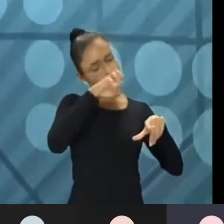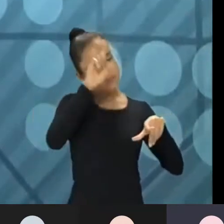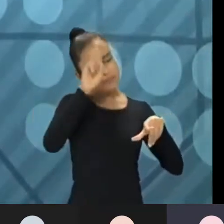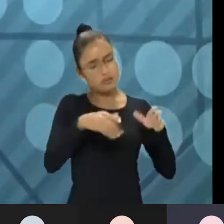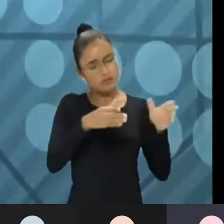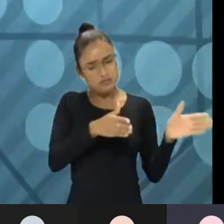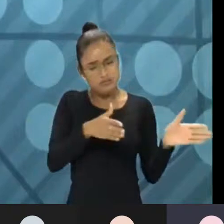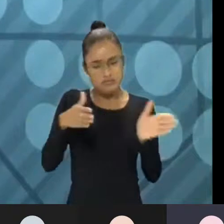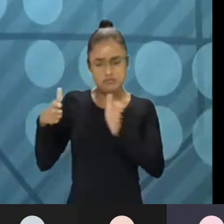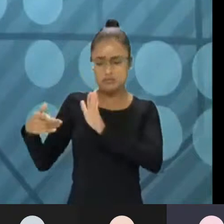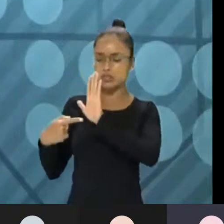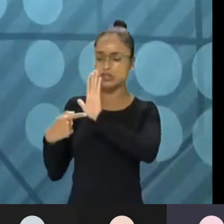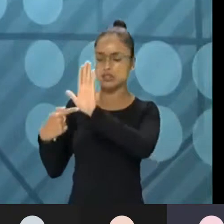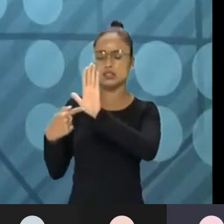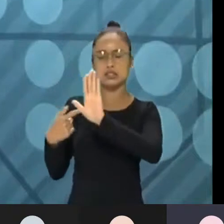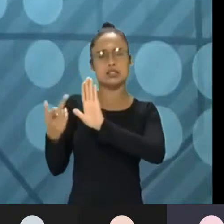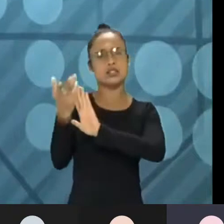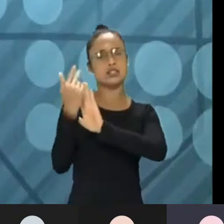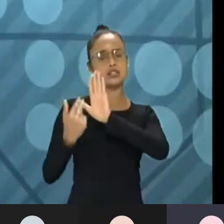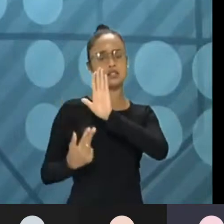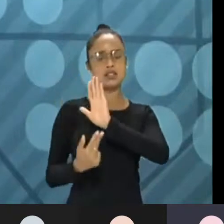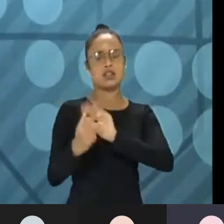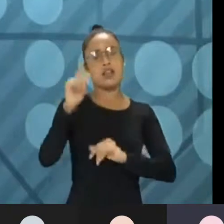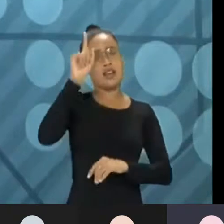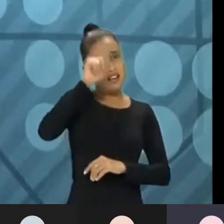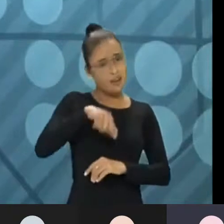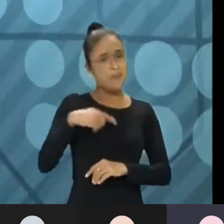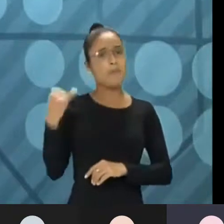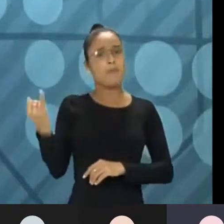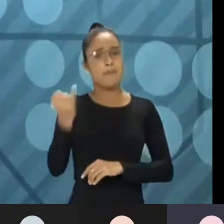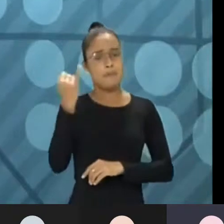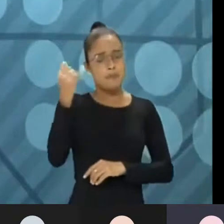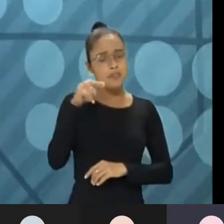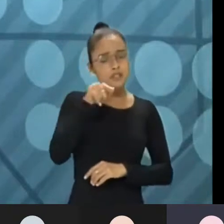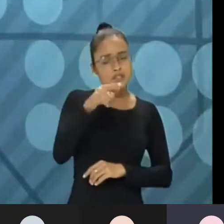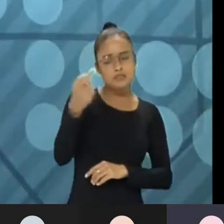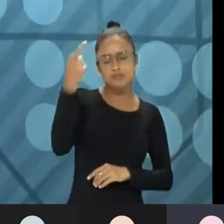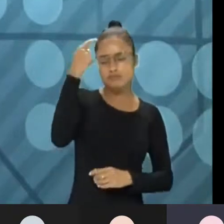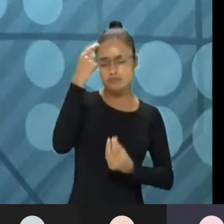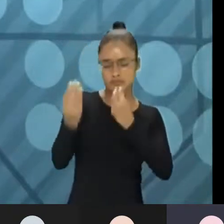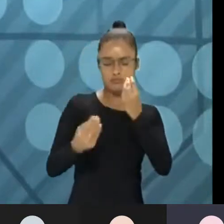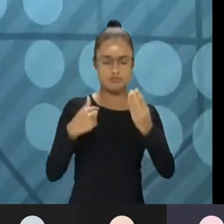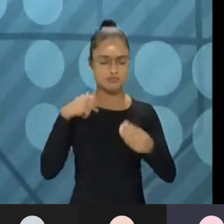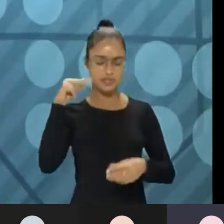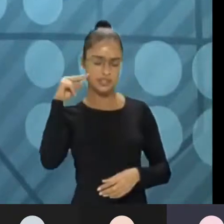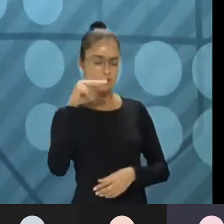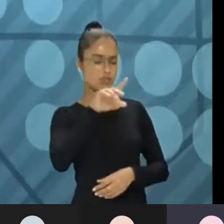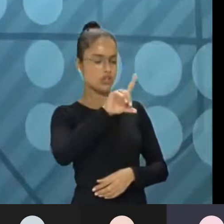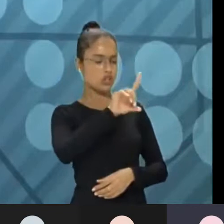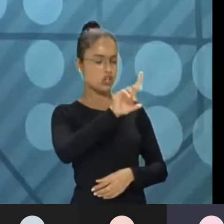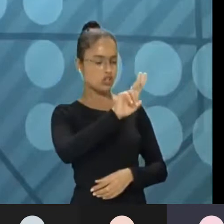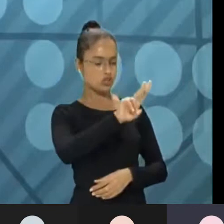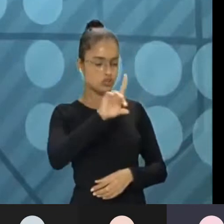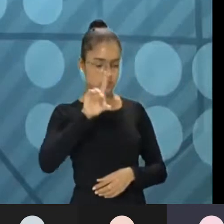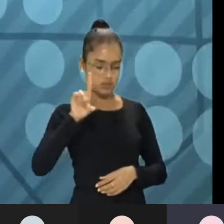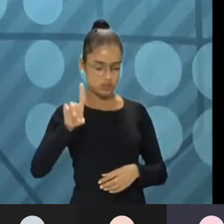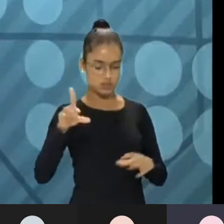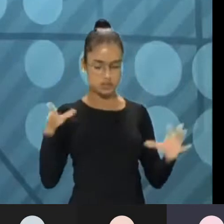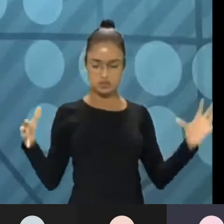e representar tridimensionalmente. O que é importante? Você ver as vistas do objeto 2D, e associar com